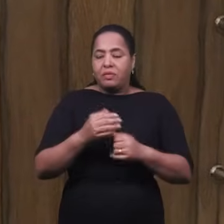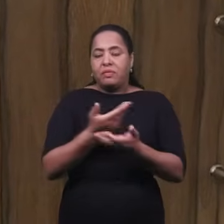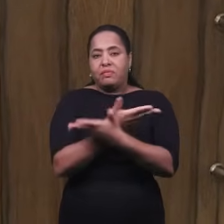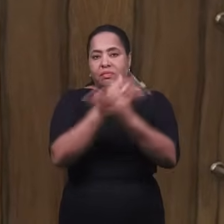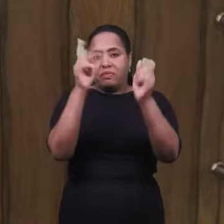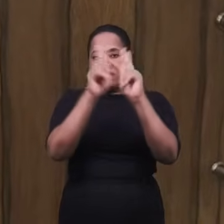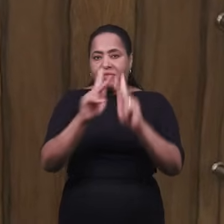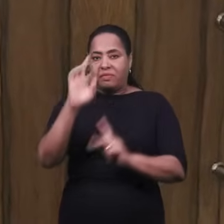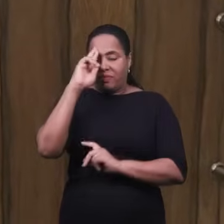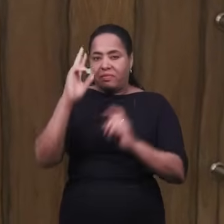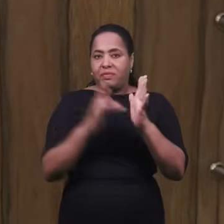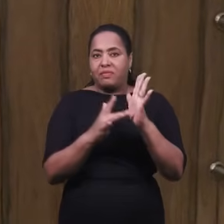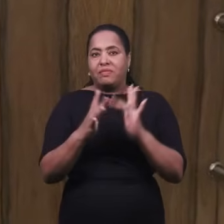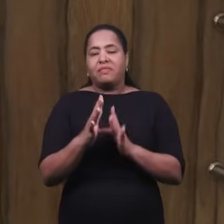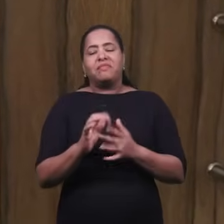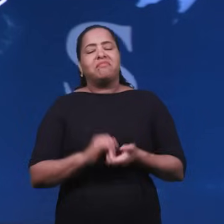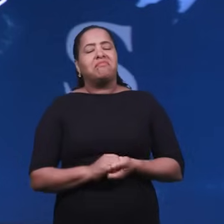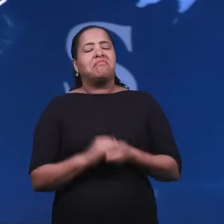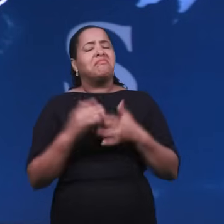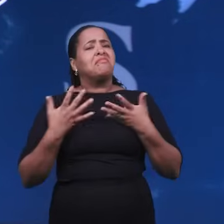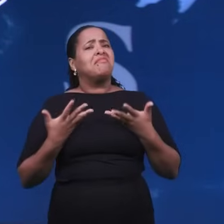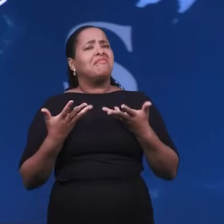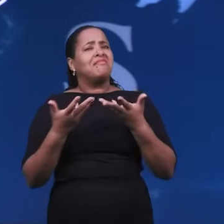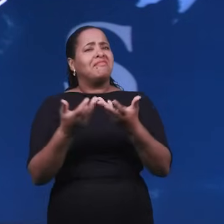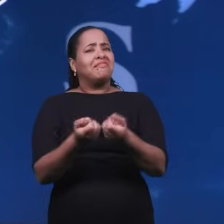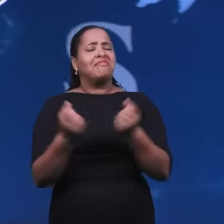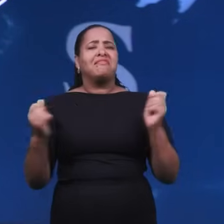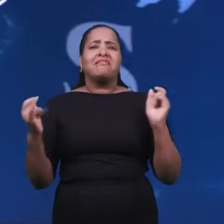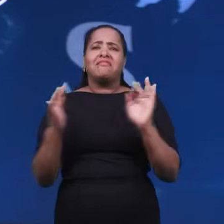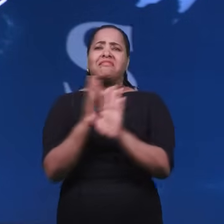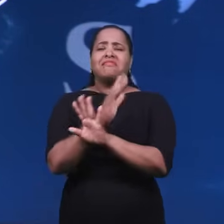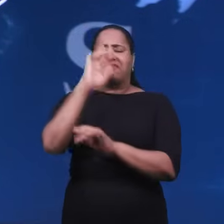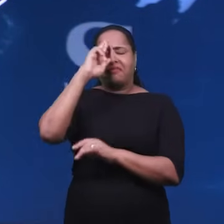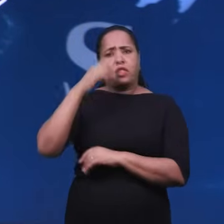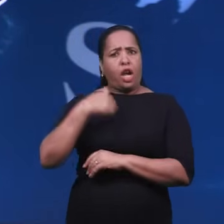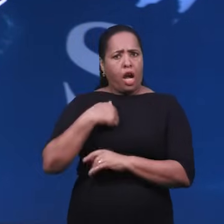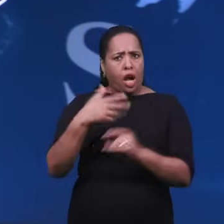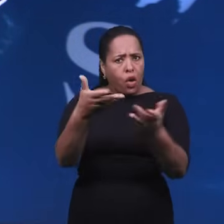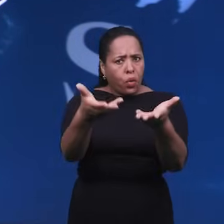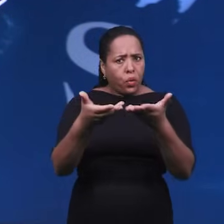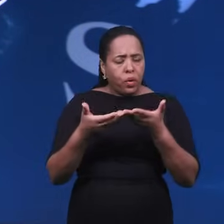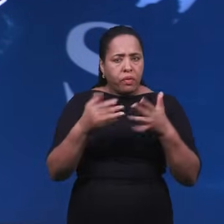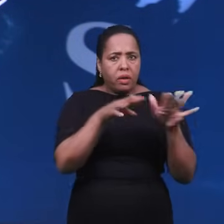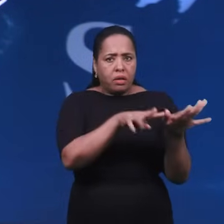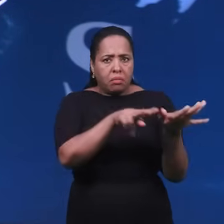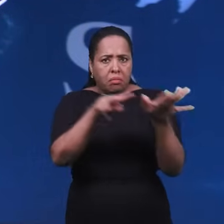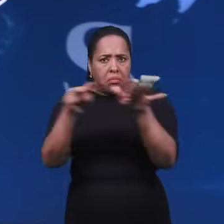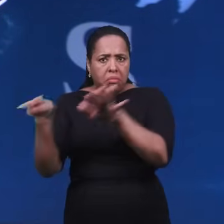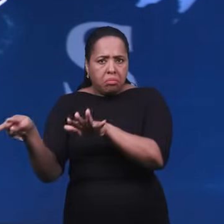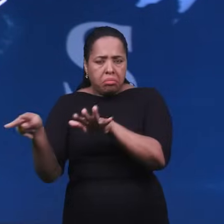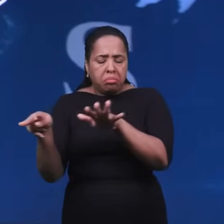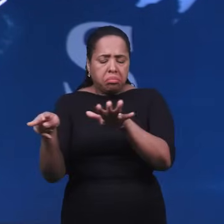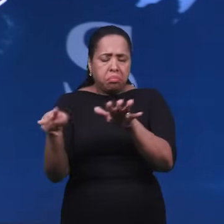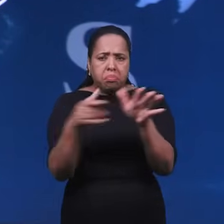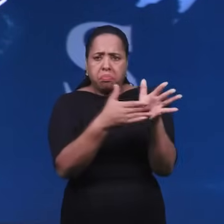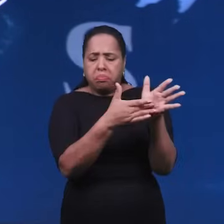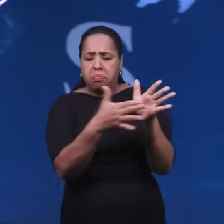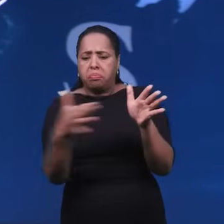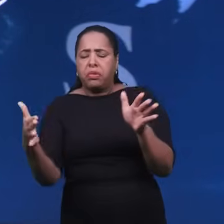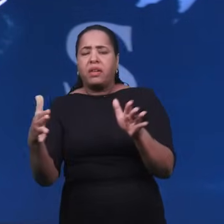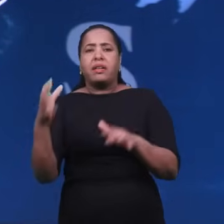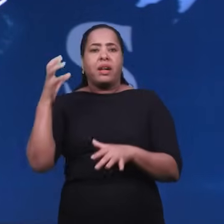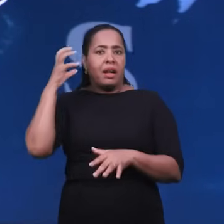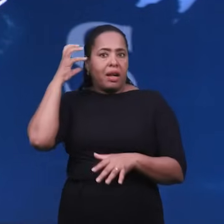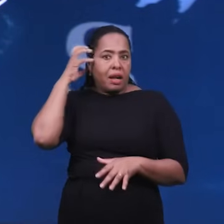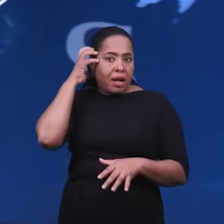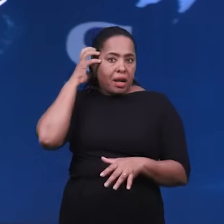do Centro-Oeste. A paz do Senhor Jesus a todos. Que maravilha, né? Glória a Jesus. Olha, deixa eu te fazer um convite. Durante toda essa semana, nós estamos tendo